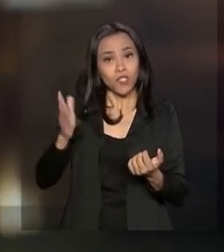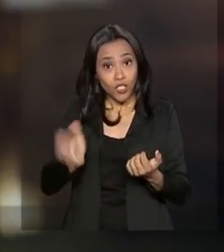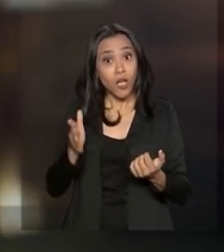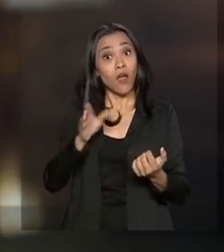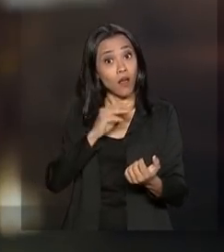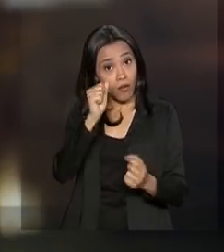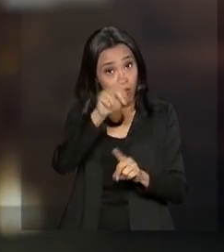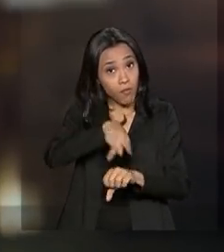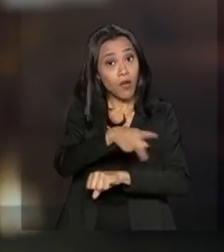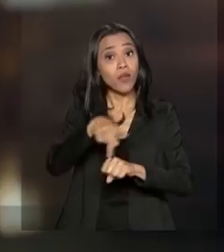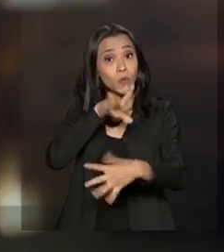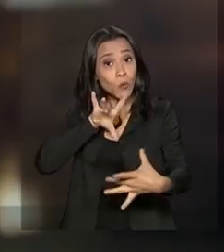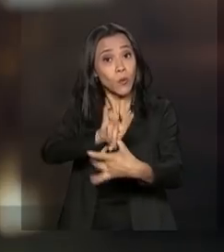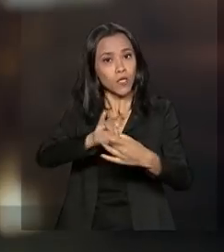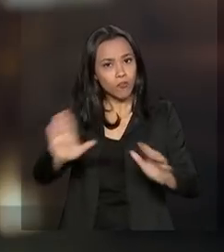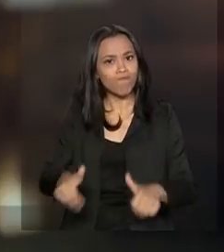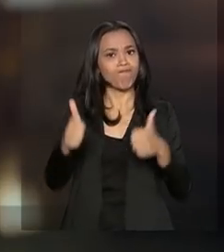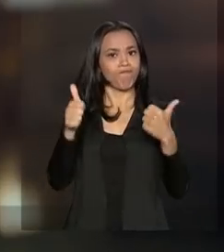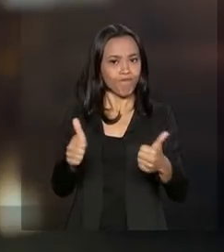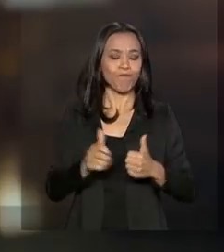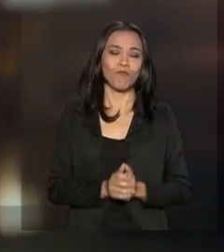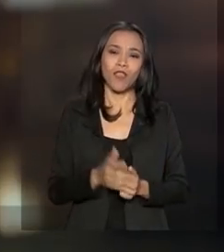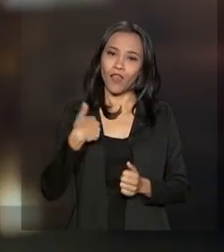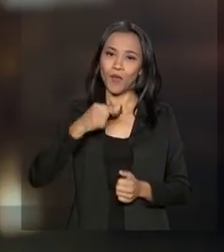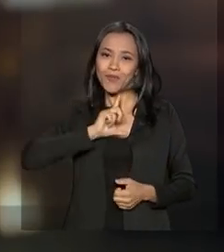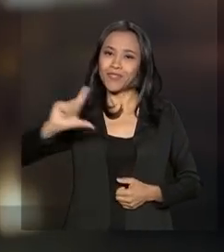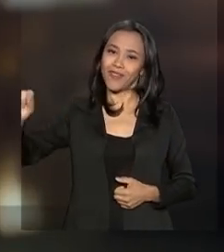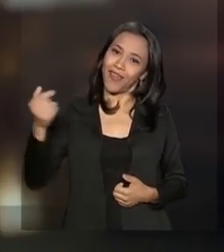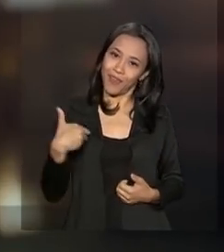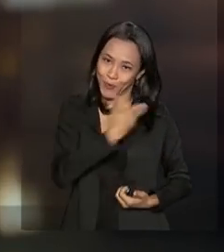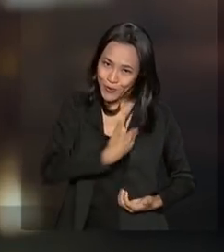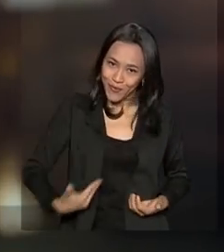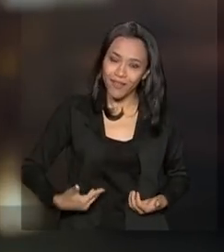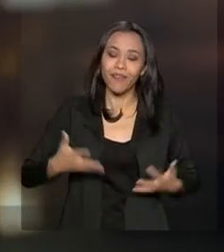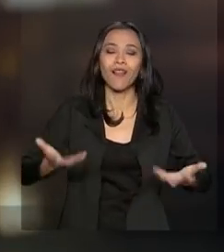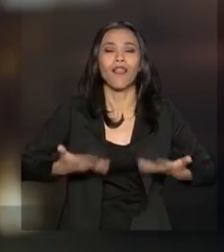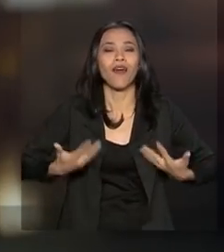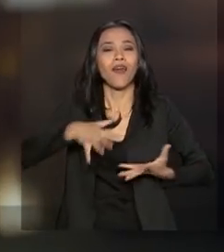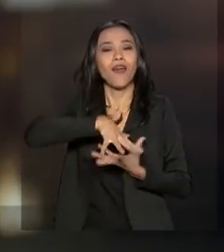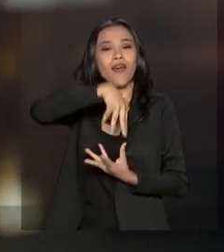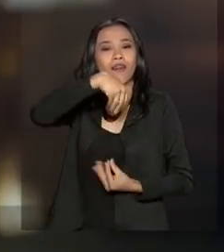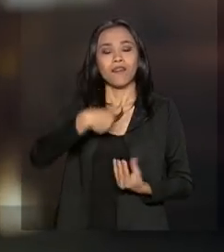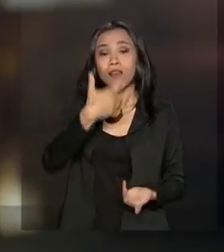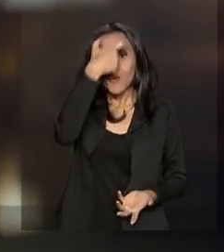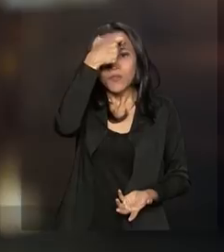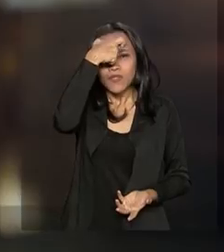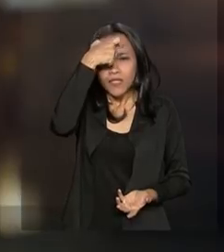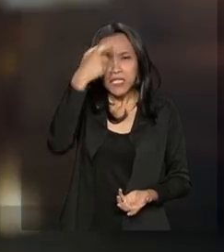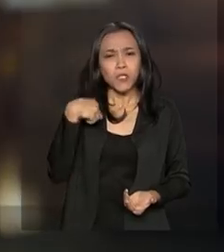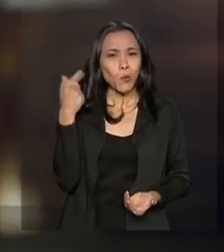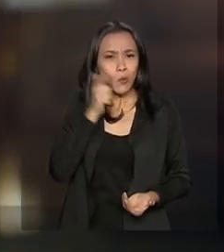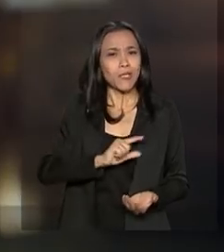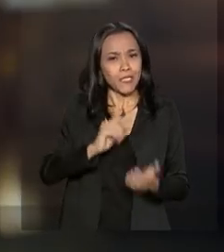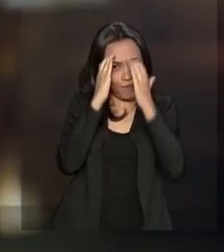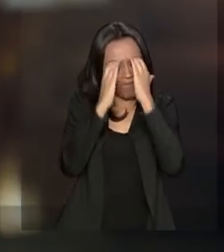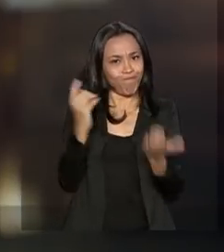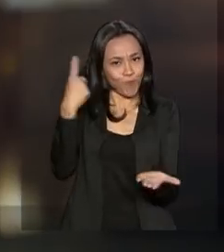país em um novo tempo. Saio com a alma leve e a consciência do dever cumprido.